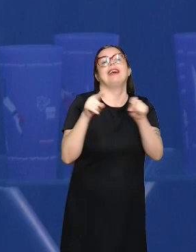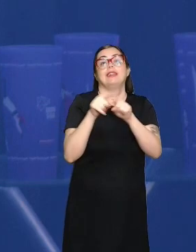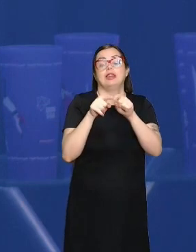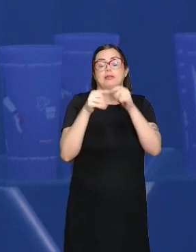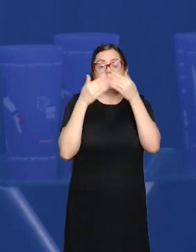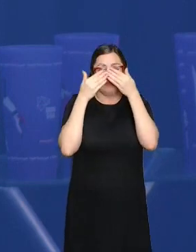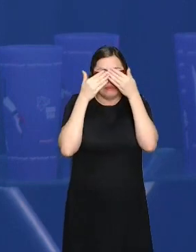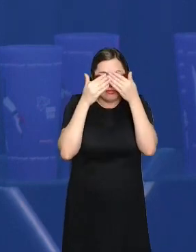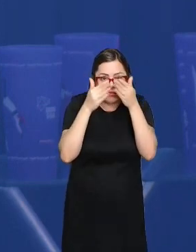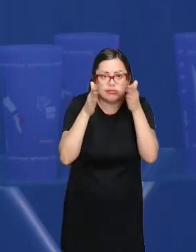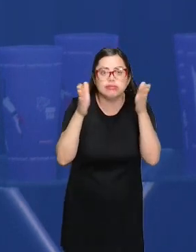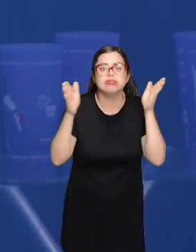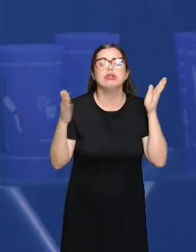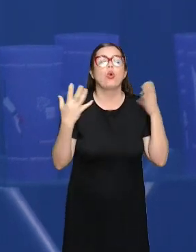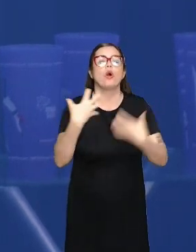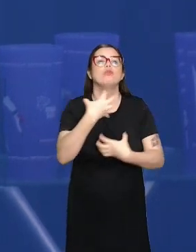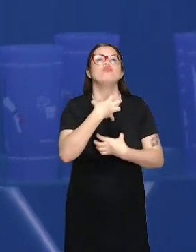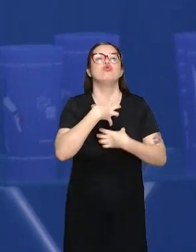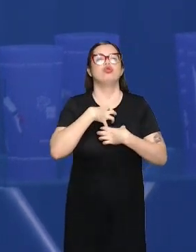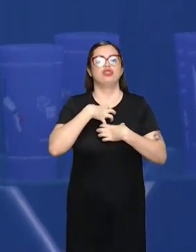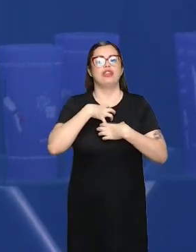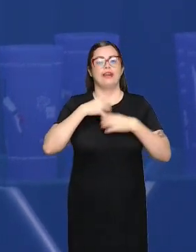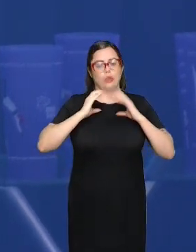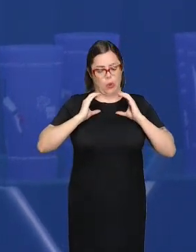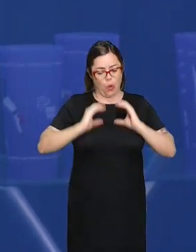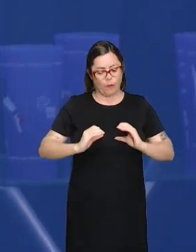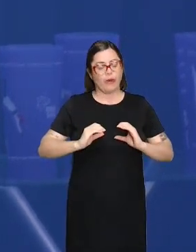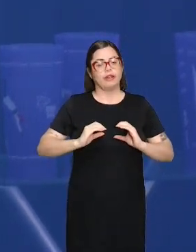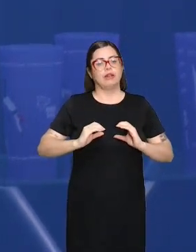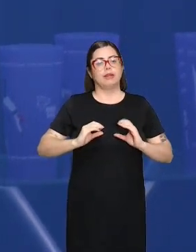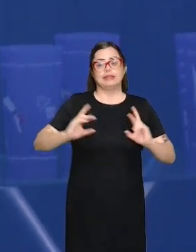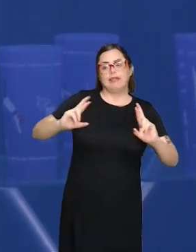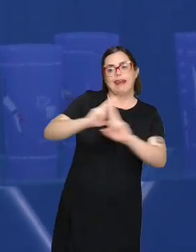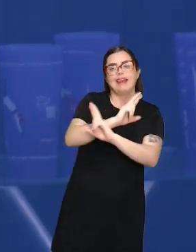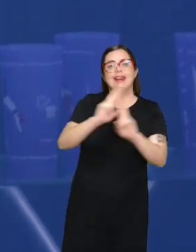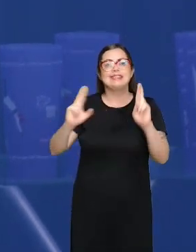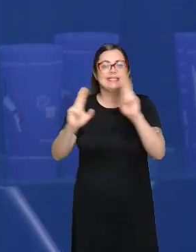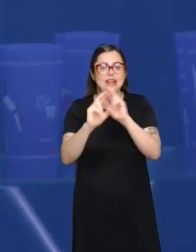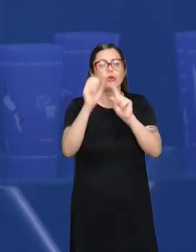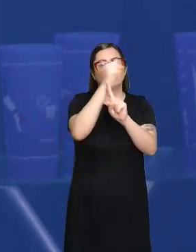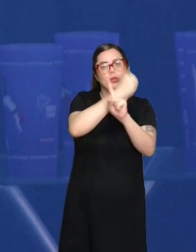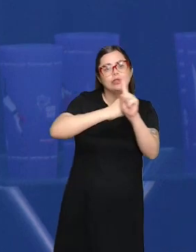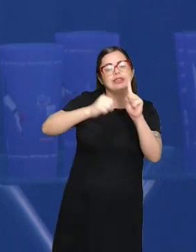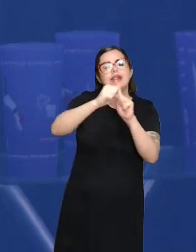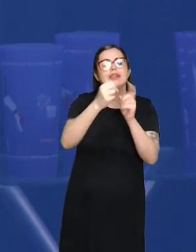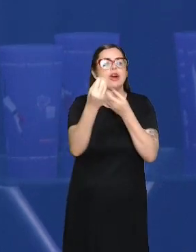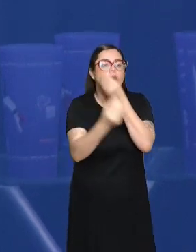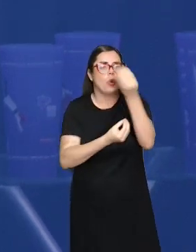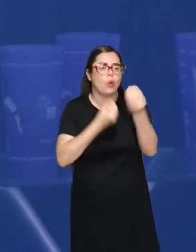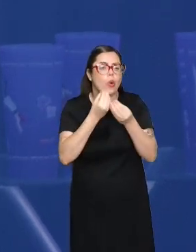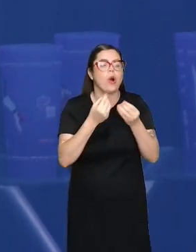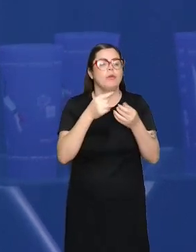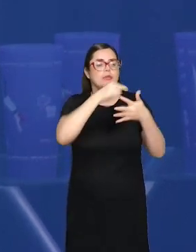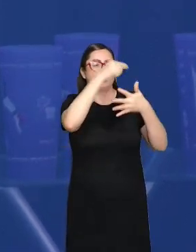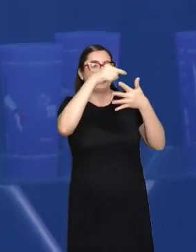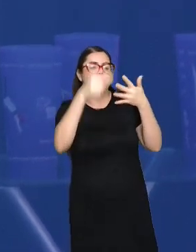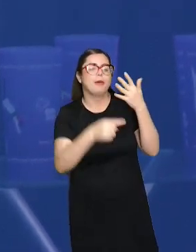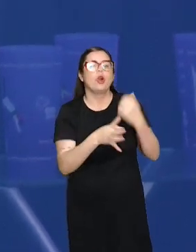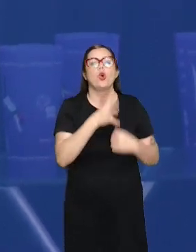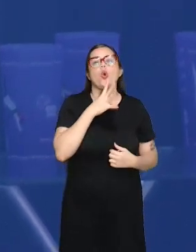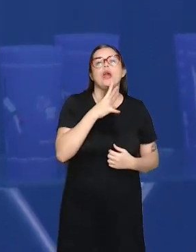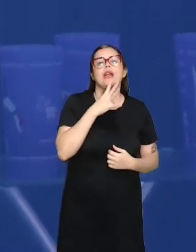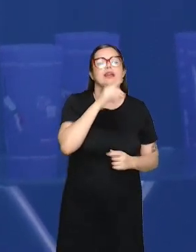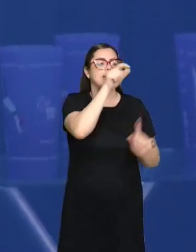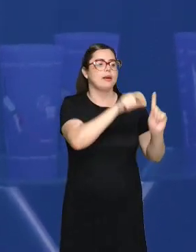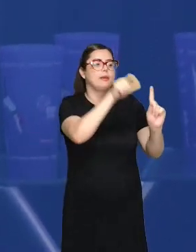Como nós vamos nos portar agora? As interações sociais, elas mudaram, as interações, as formas, né, de conhecer as pessoas, de interagir com as pessoas,